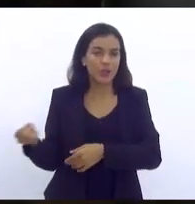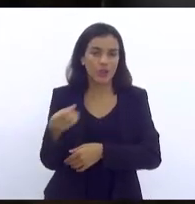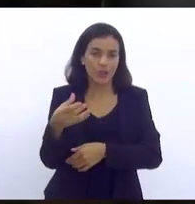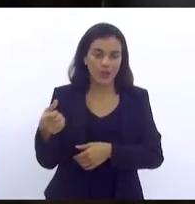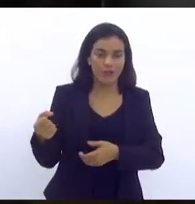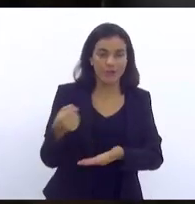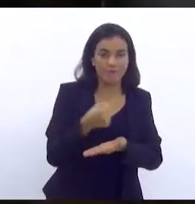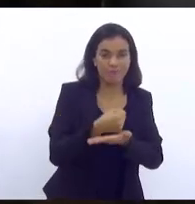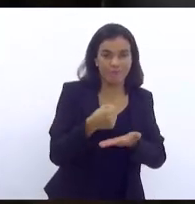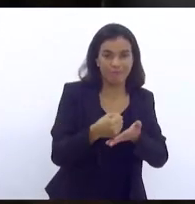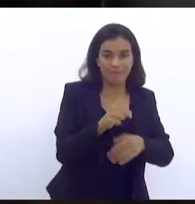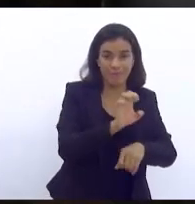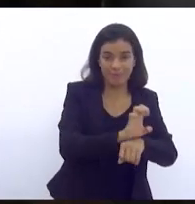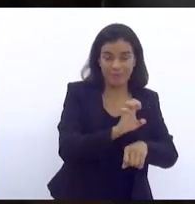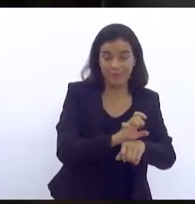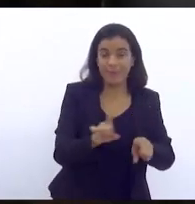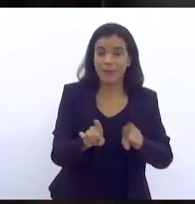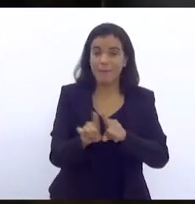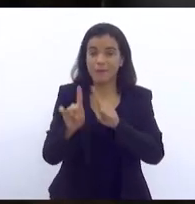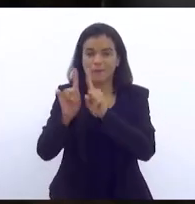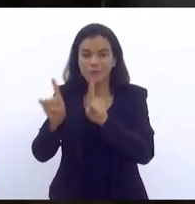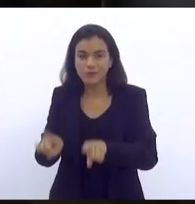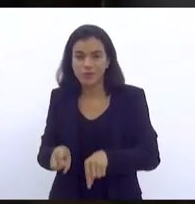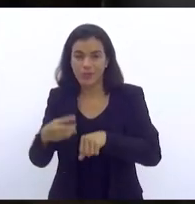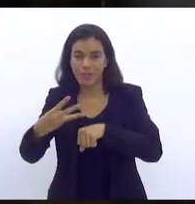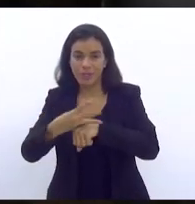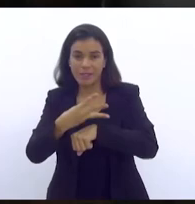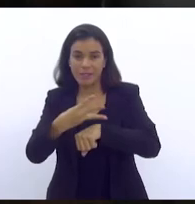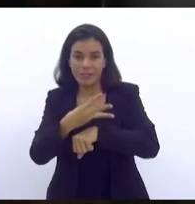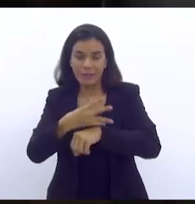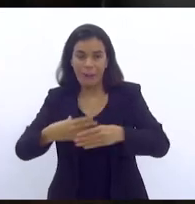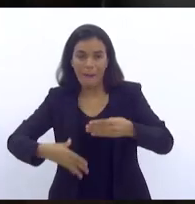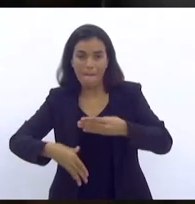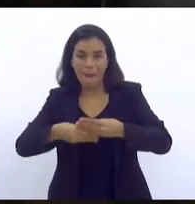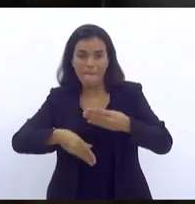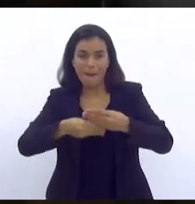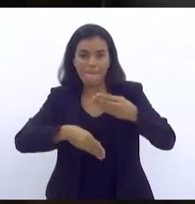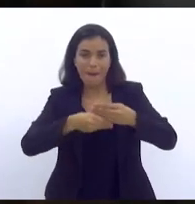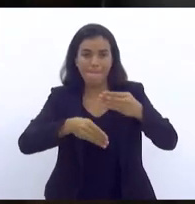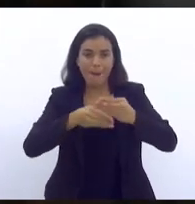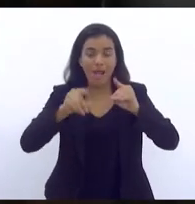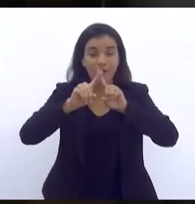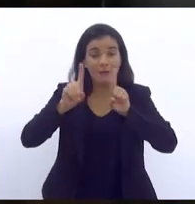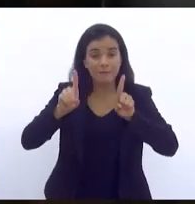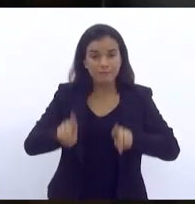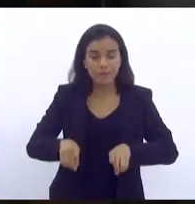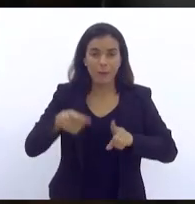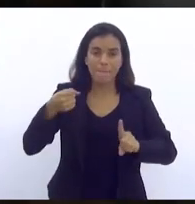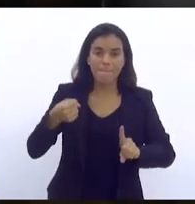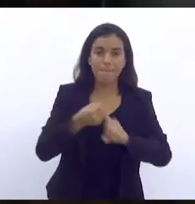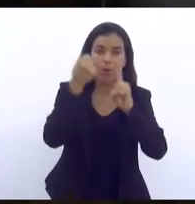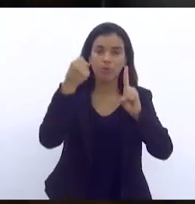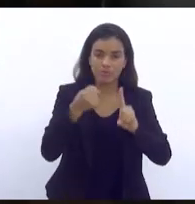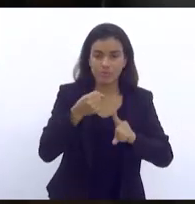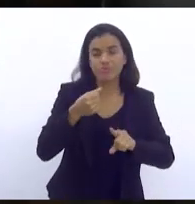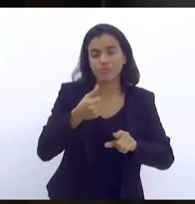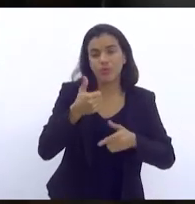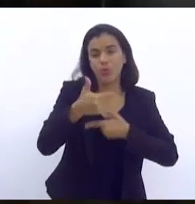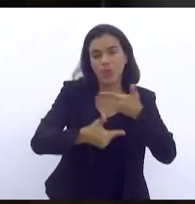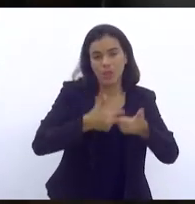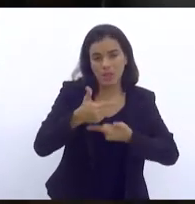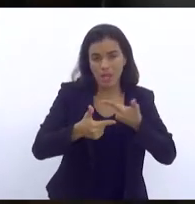trabalhadores terceirizados que acumulam diversas funções impacta diretamente na qualidade do serviço